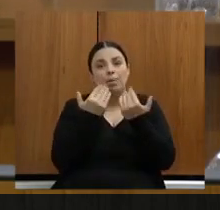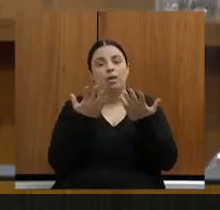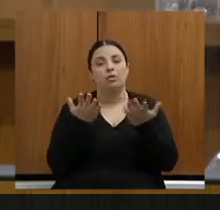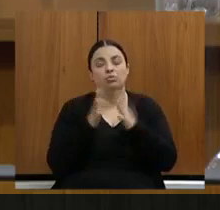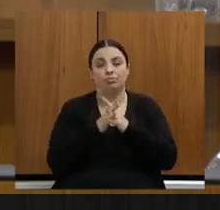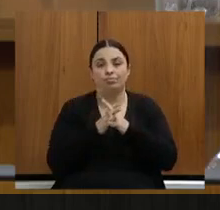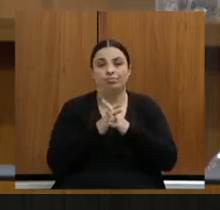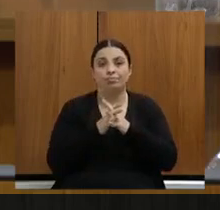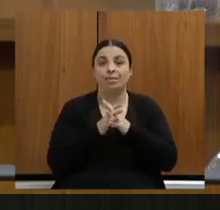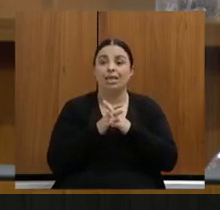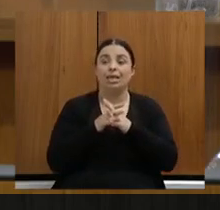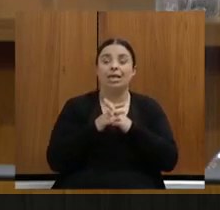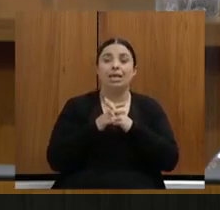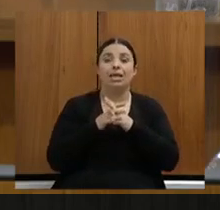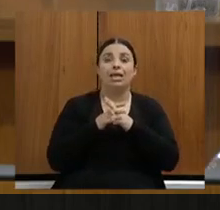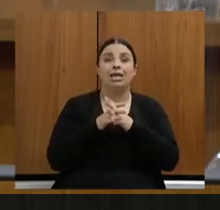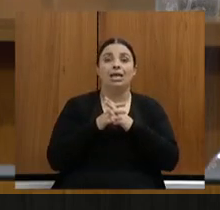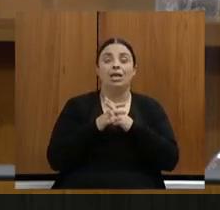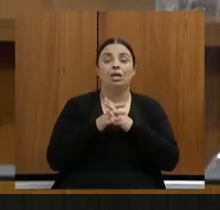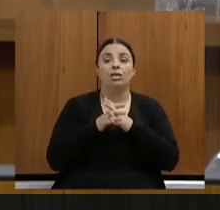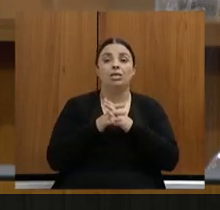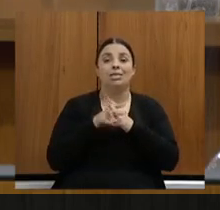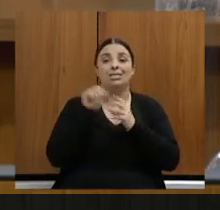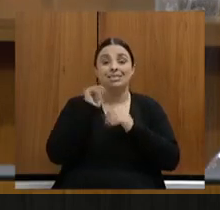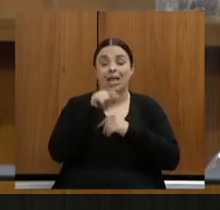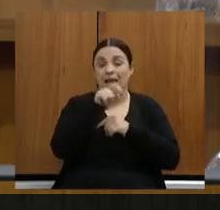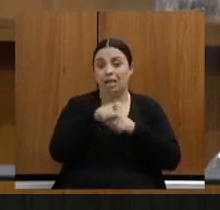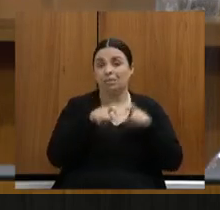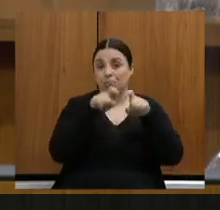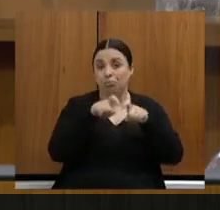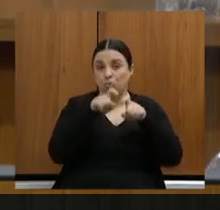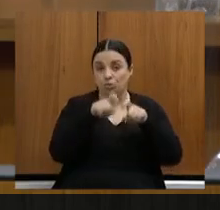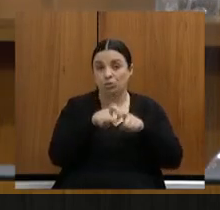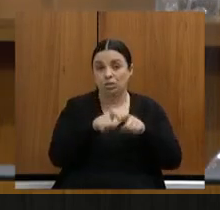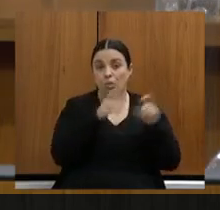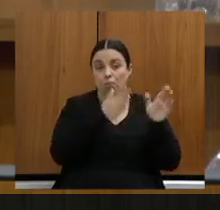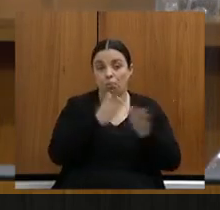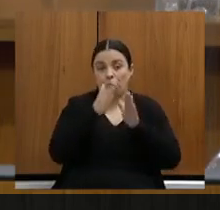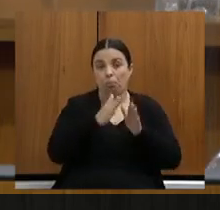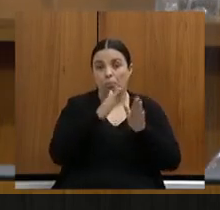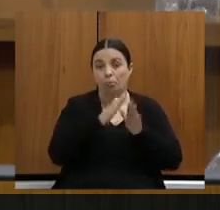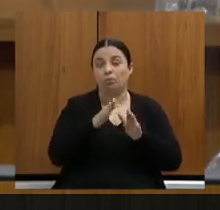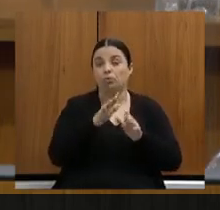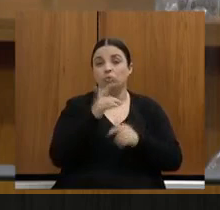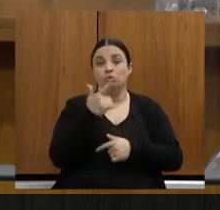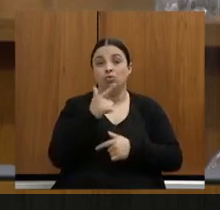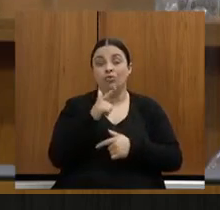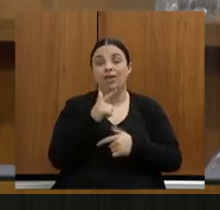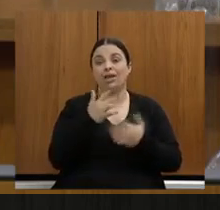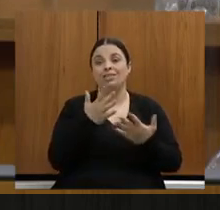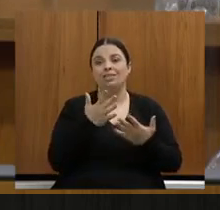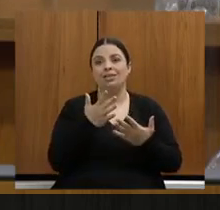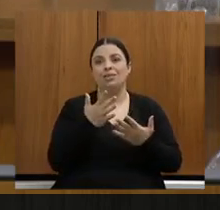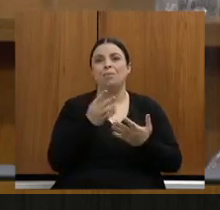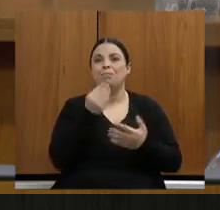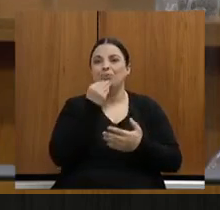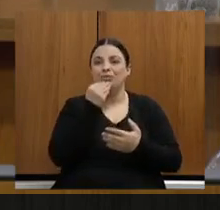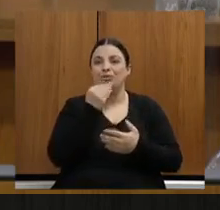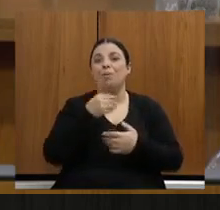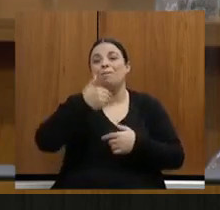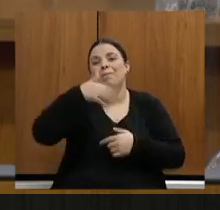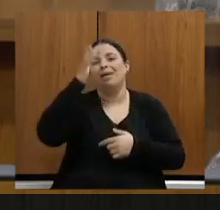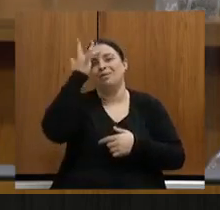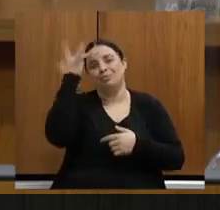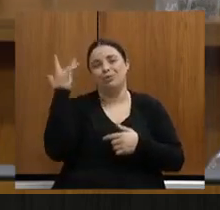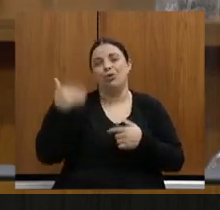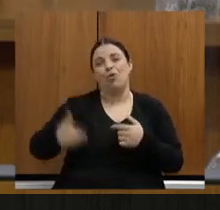e não é um problema que se nós não tivesse 10 a produção de alimentos nós teremos mais gente passando fome ainda mais gente situação de segurança